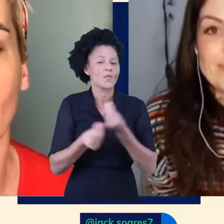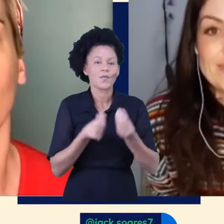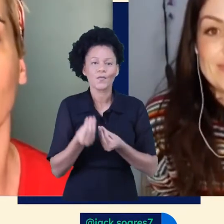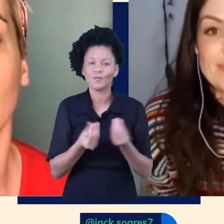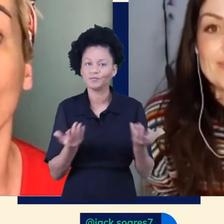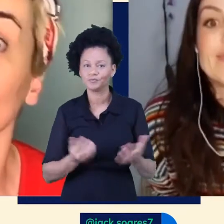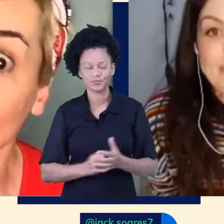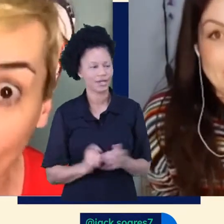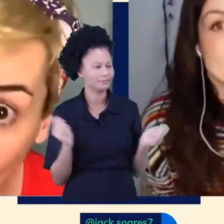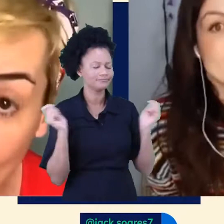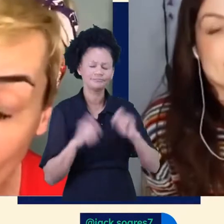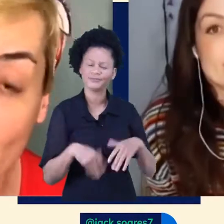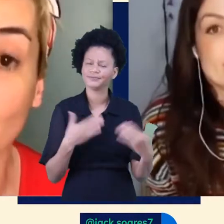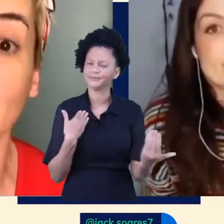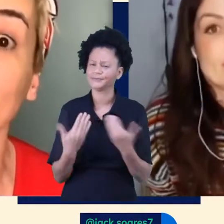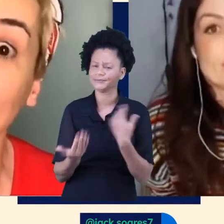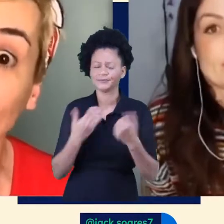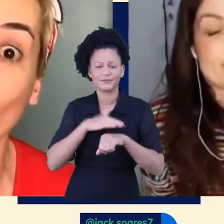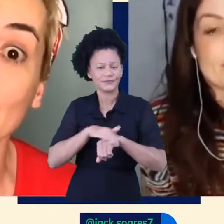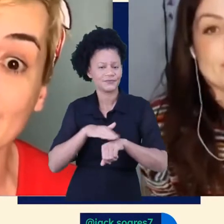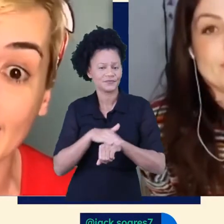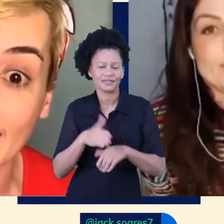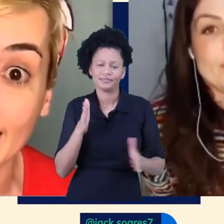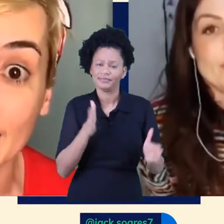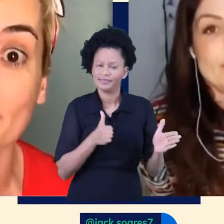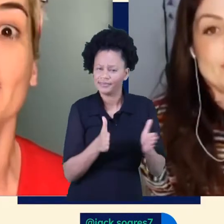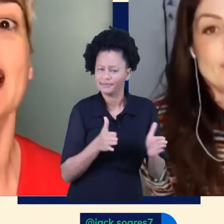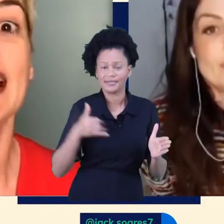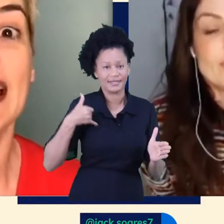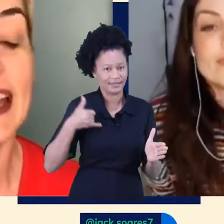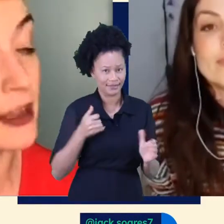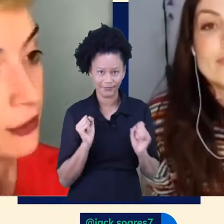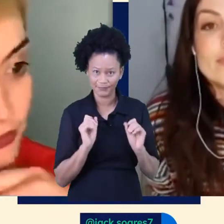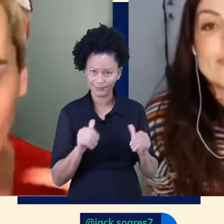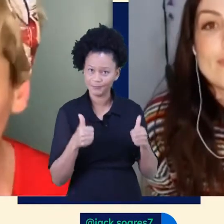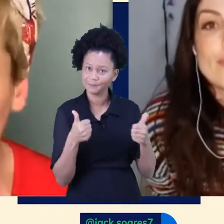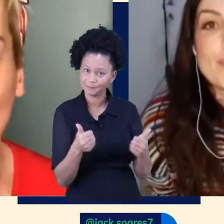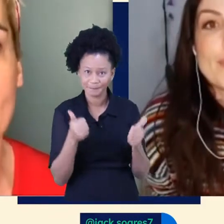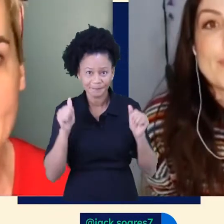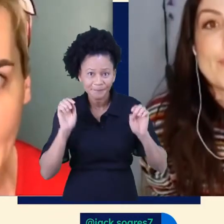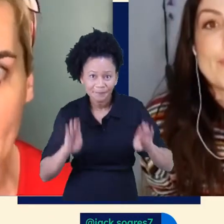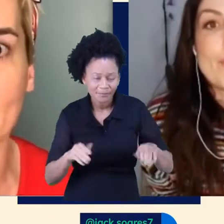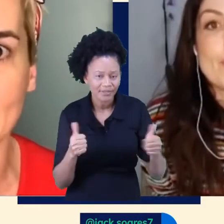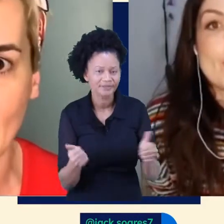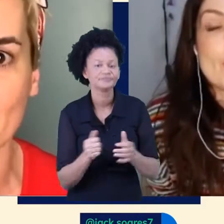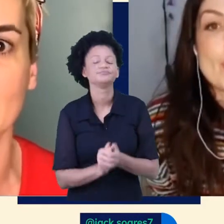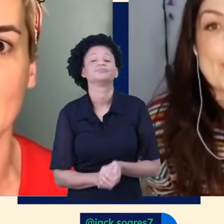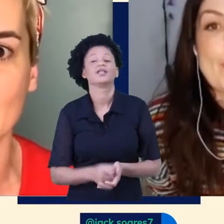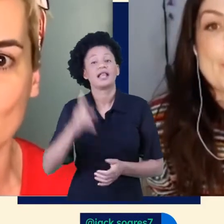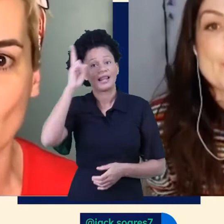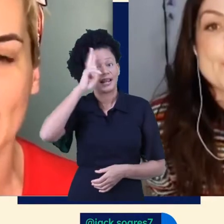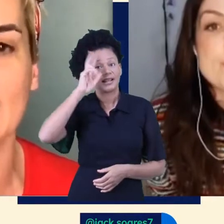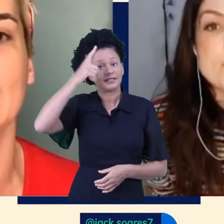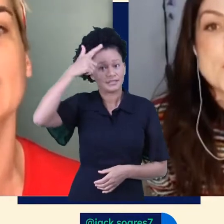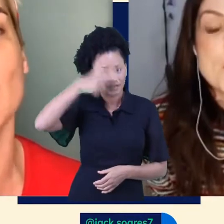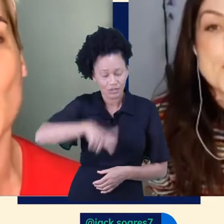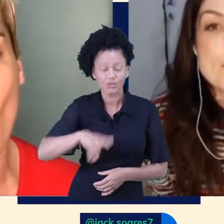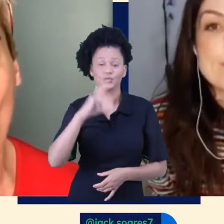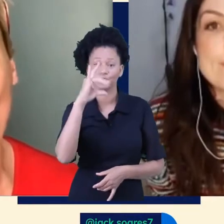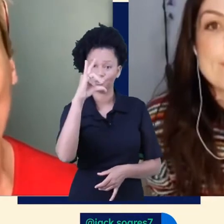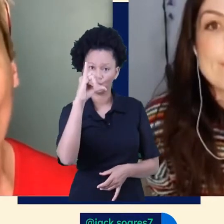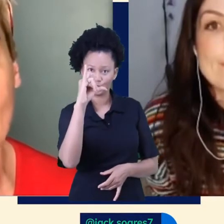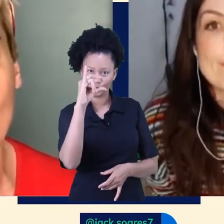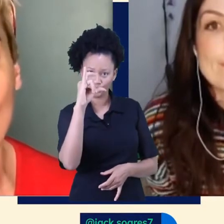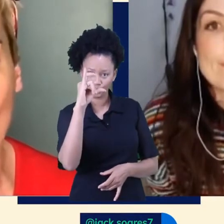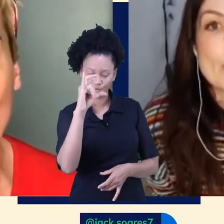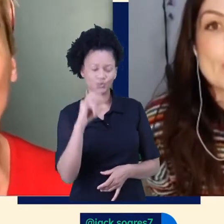Tá bom? Então, reforço aqui que o Instagram... E, enfim, YouTube sempre deve ser assistido pelas